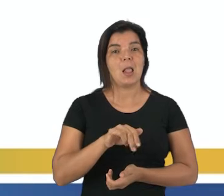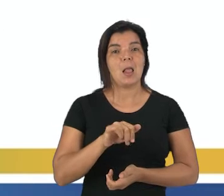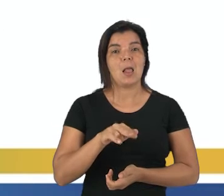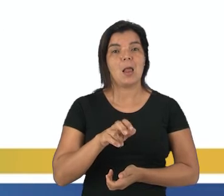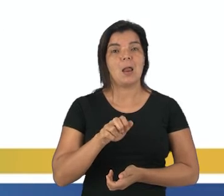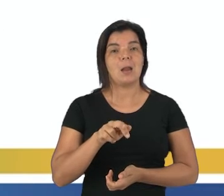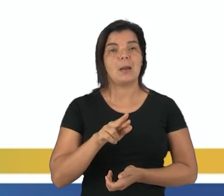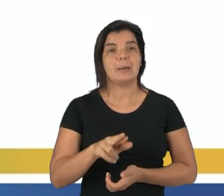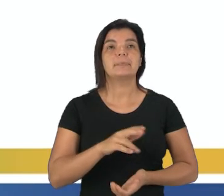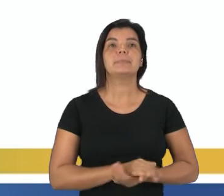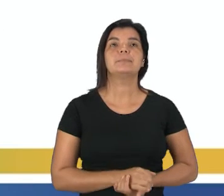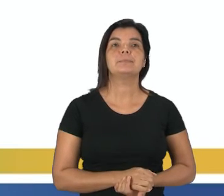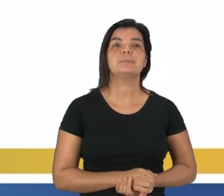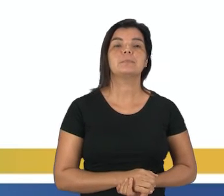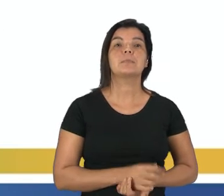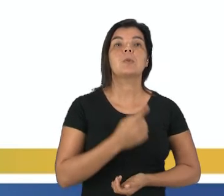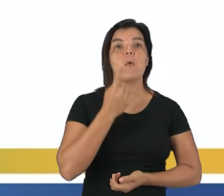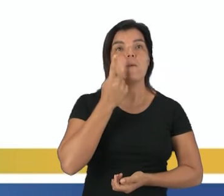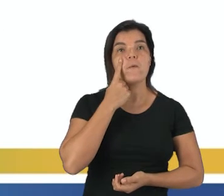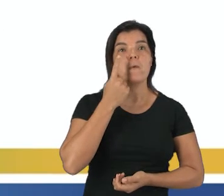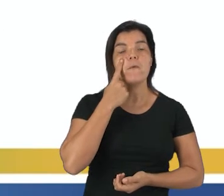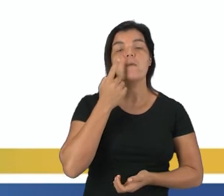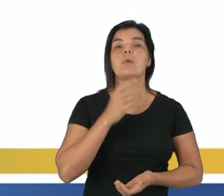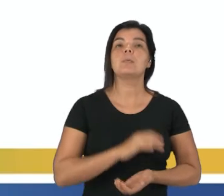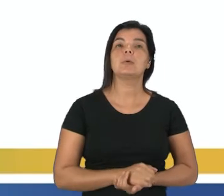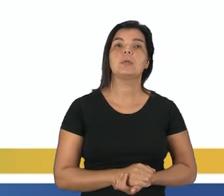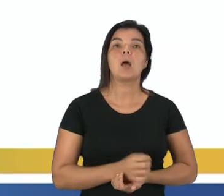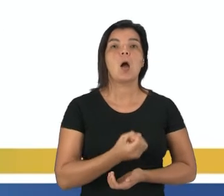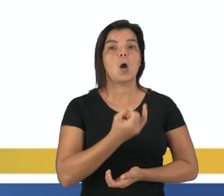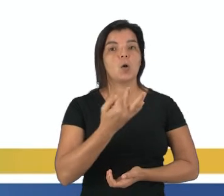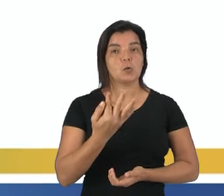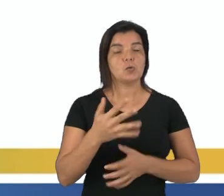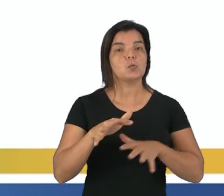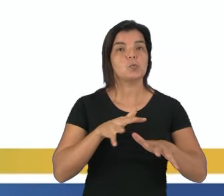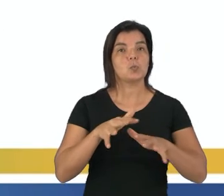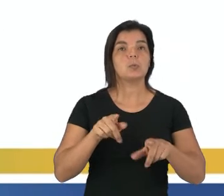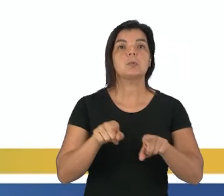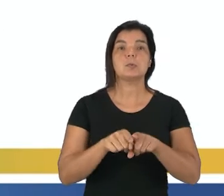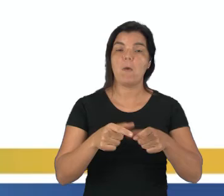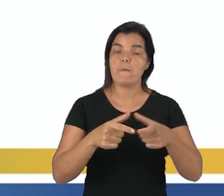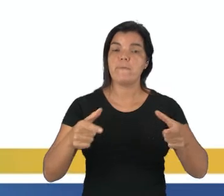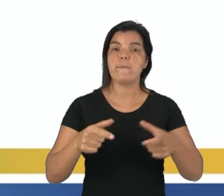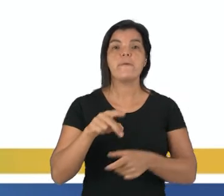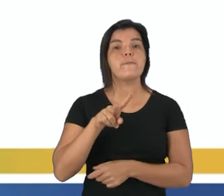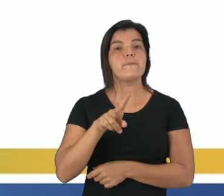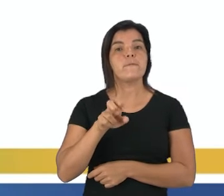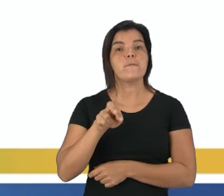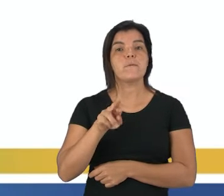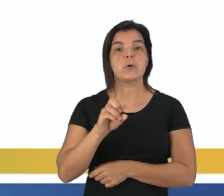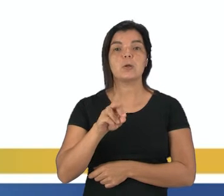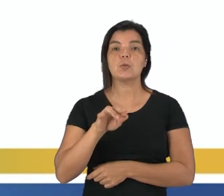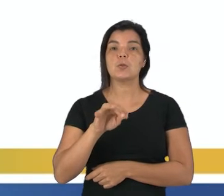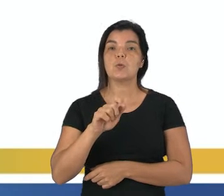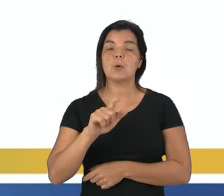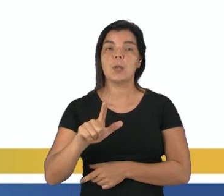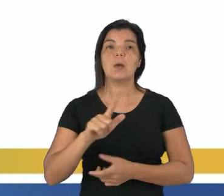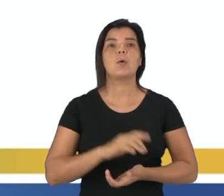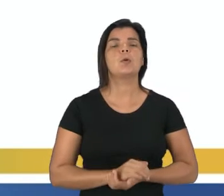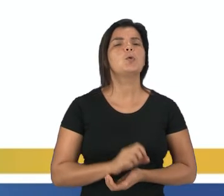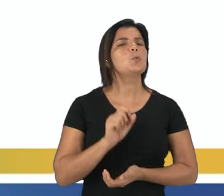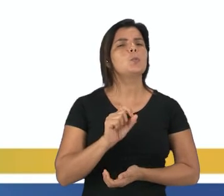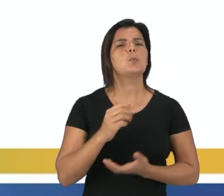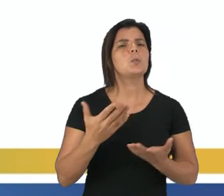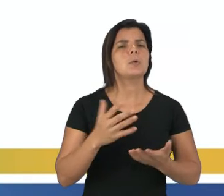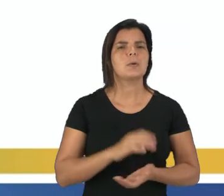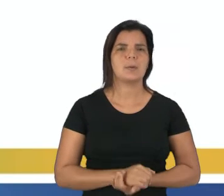né? E aí devemos considerar que a quantidade de movimento será uma grandeza vetorial. Vetorial, pessoal. E o